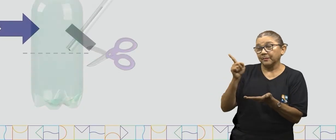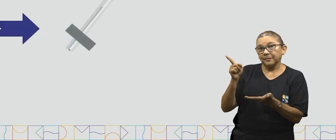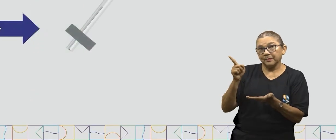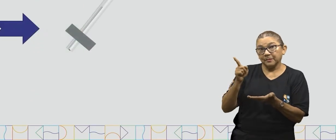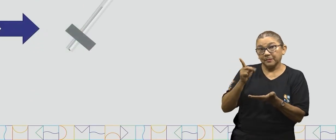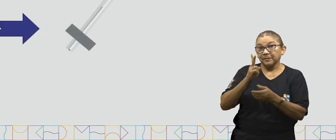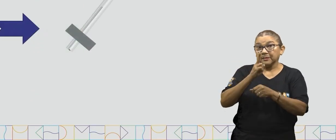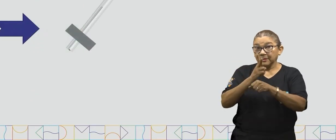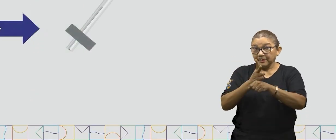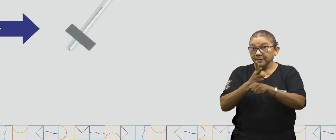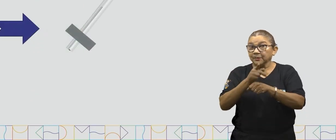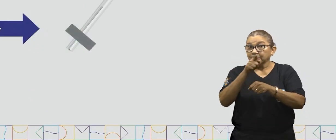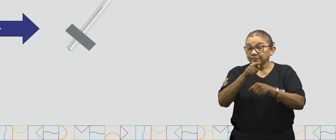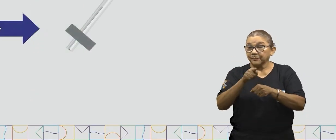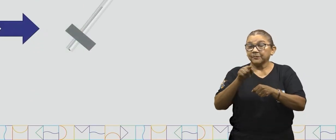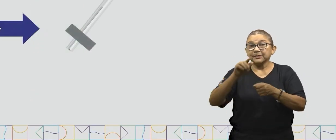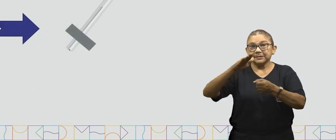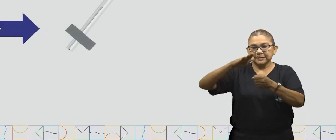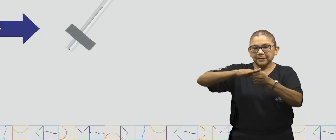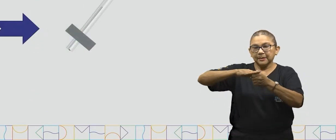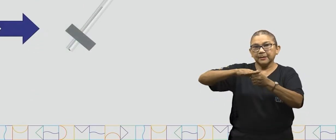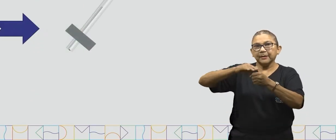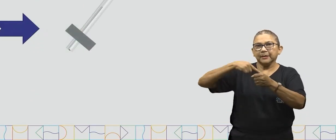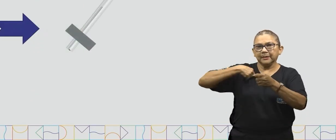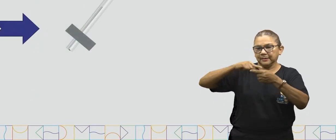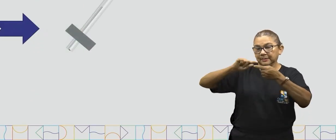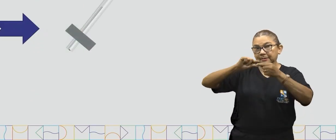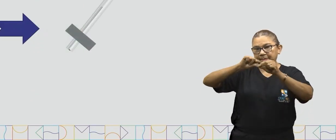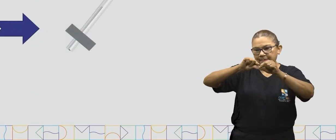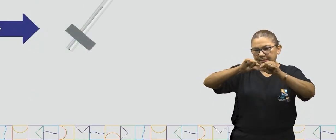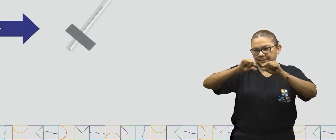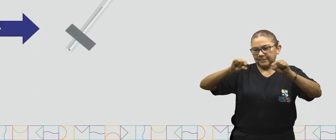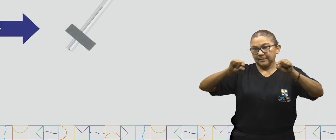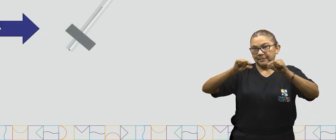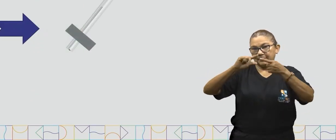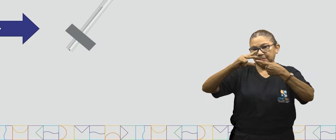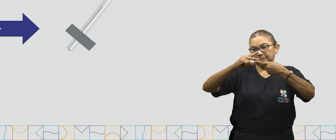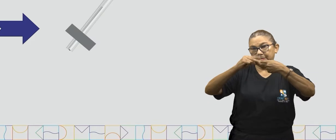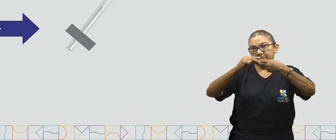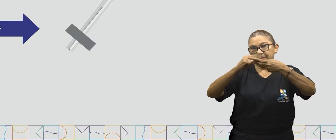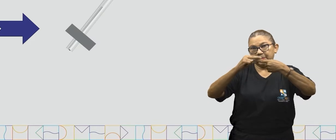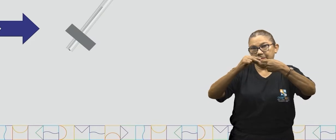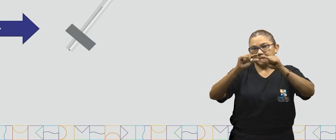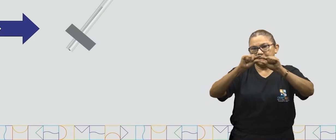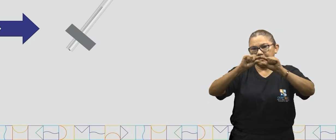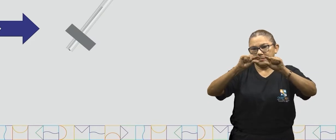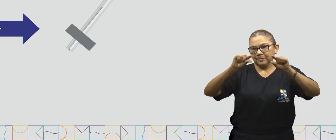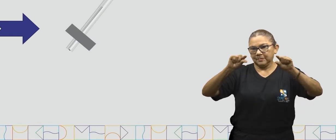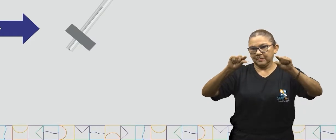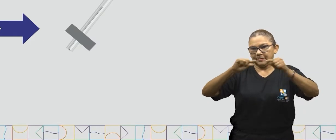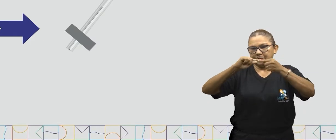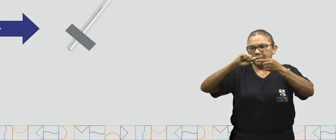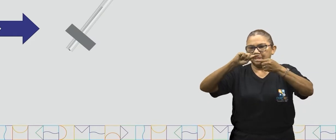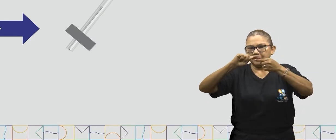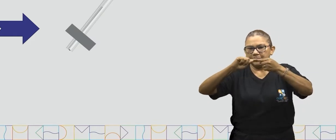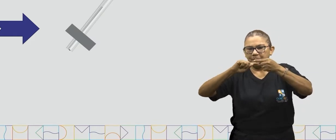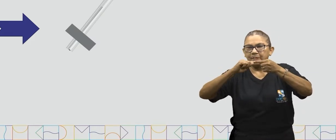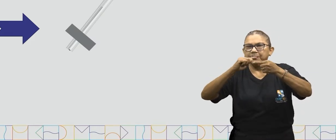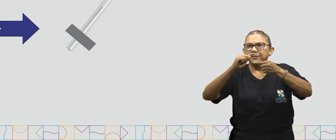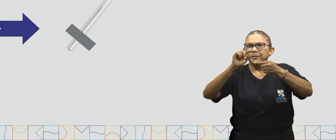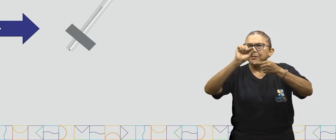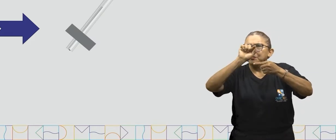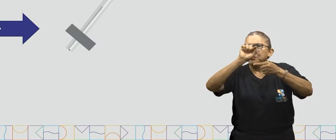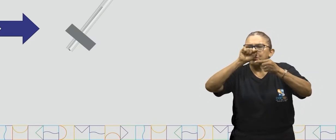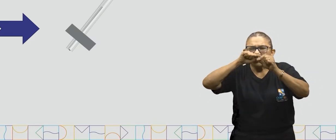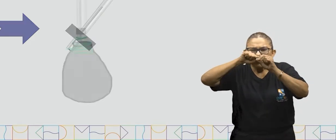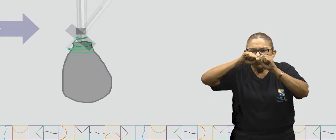imagem. Depois, tampe com fita adesiva o furo lateral dos tubos de caneta. Observe aí